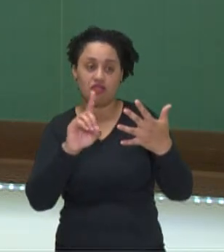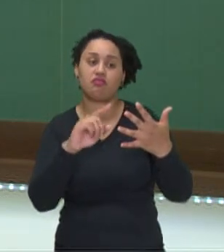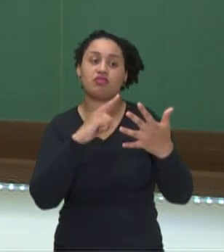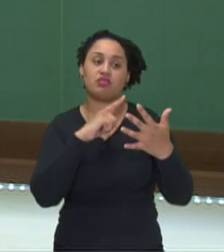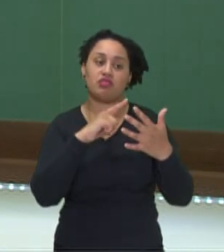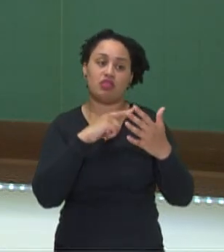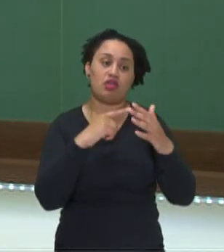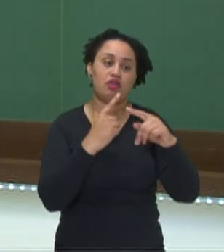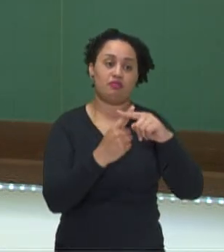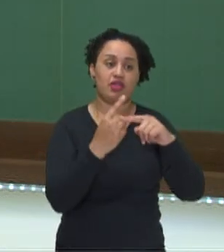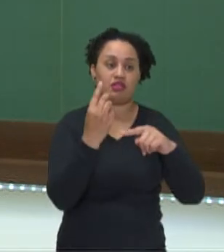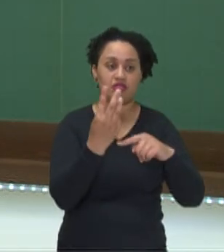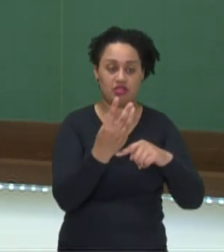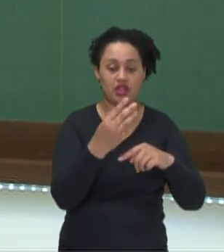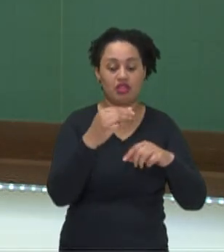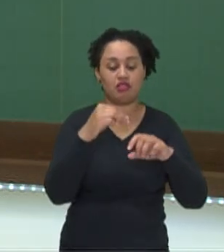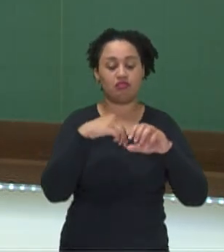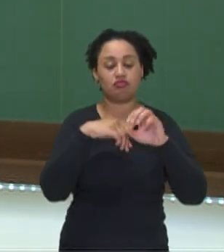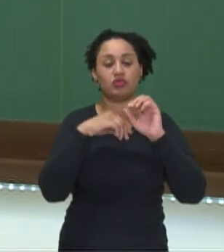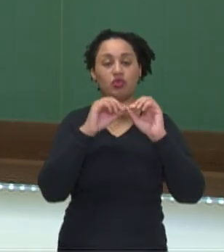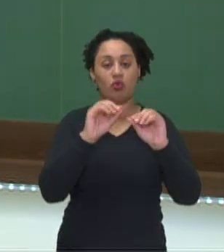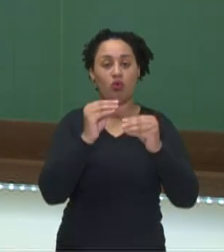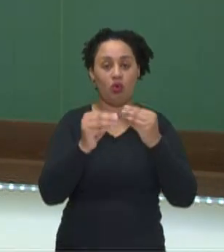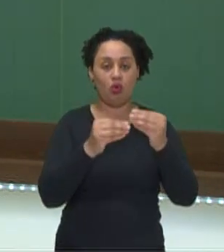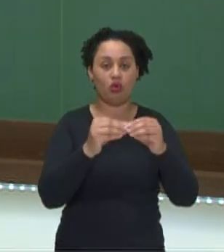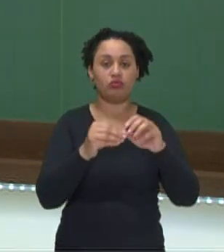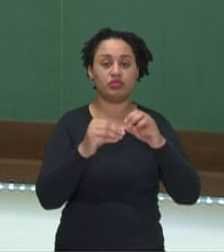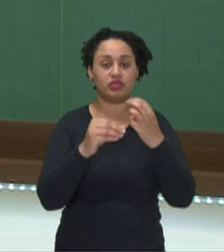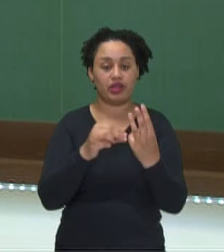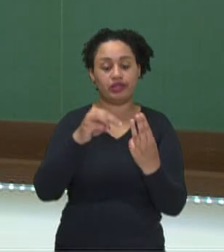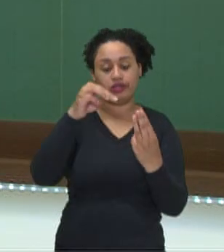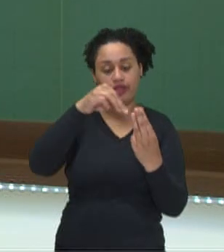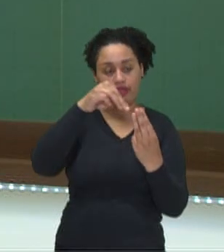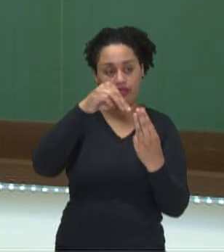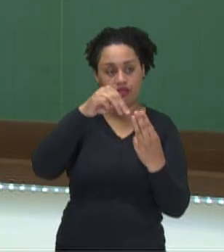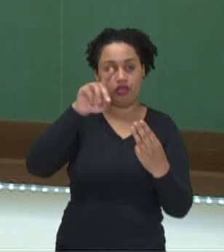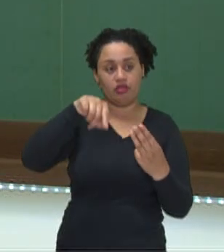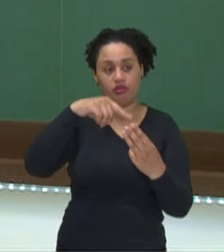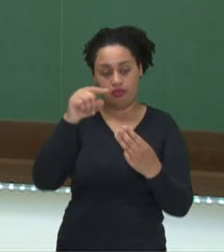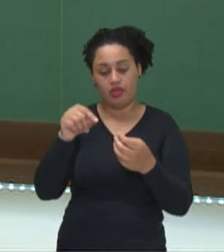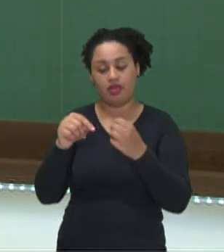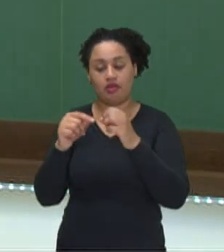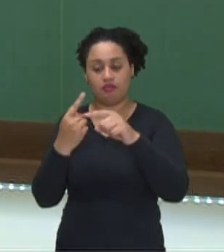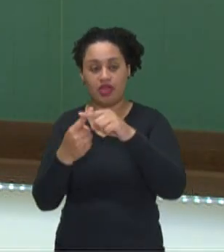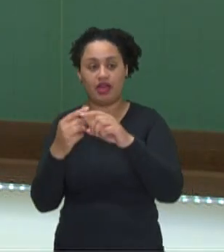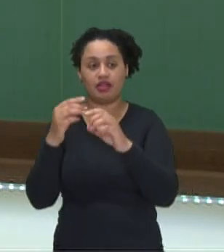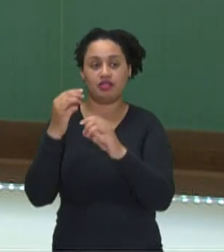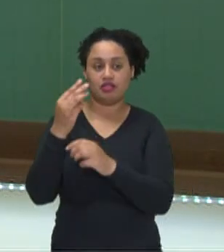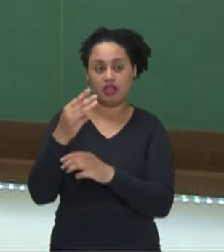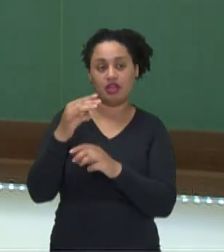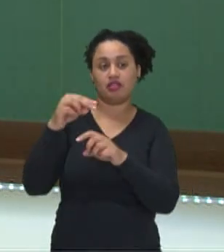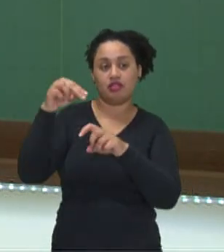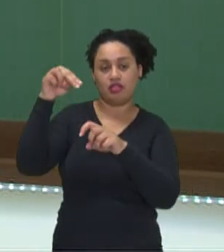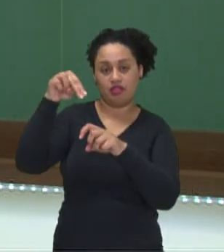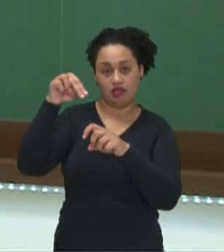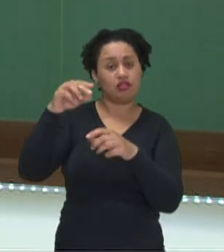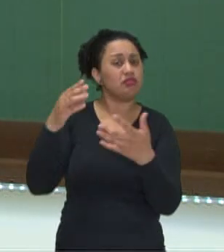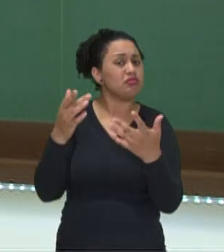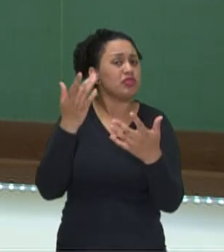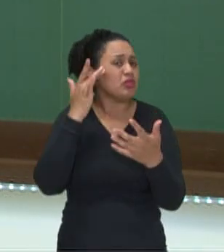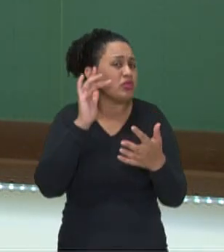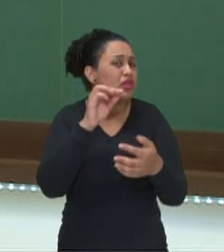vezes mais 3 elevado a n. Como nós não sabemos o valor das variáveis m e n, nós só